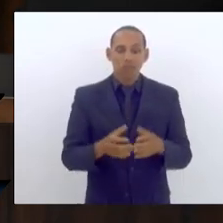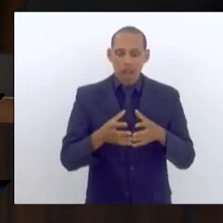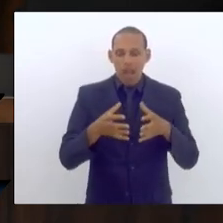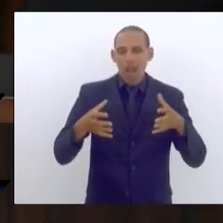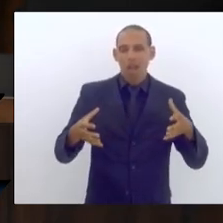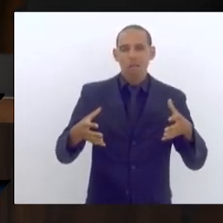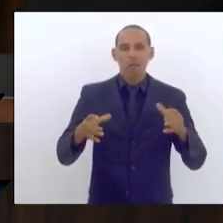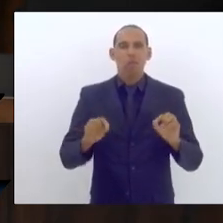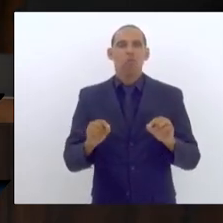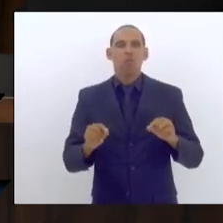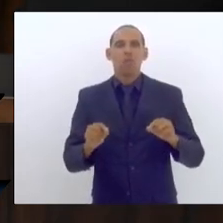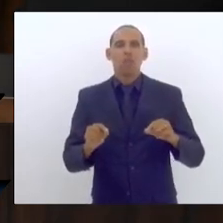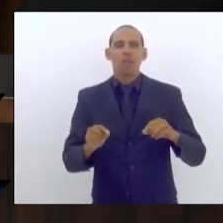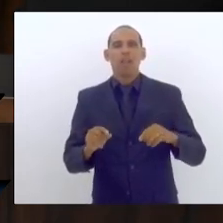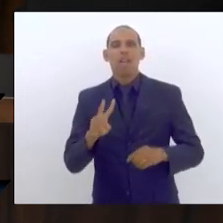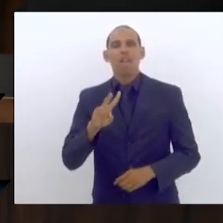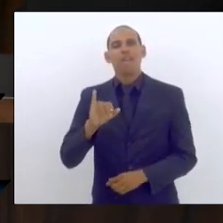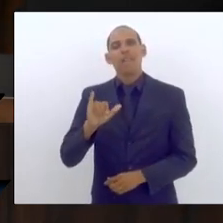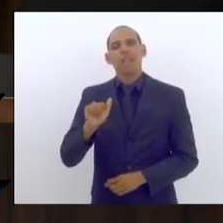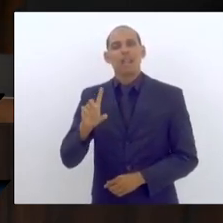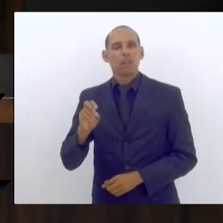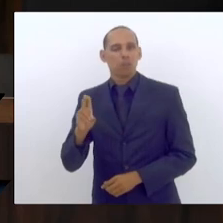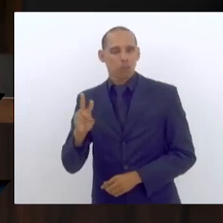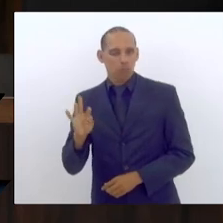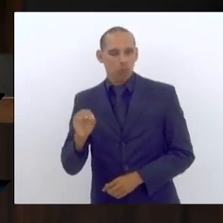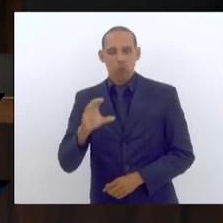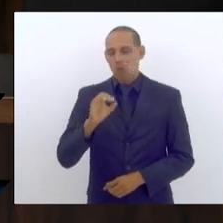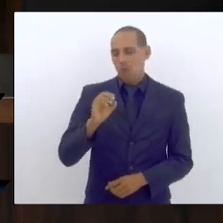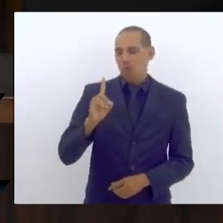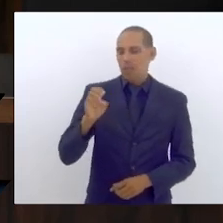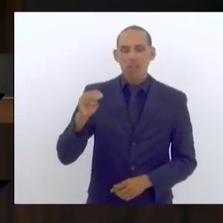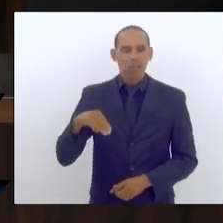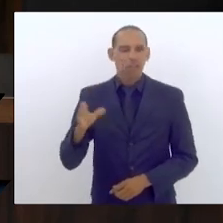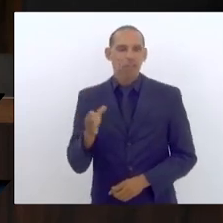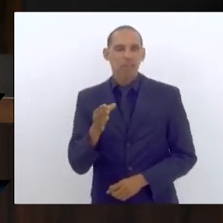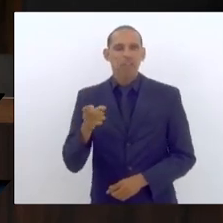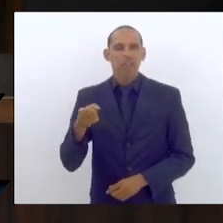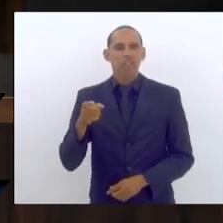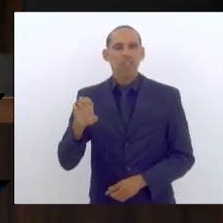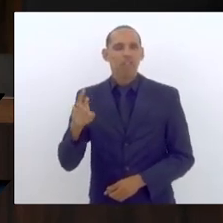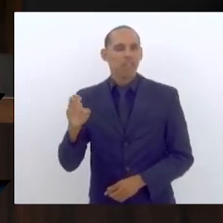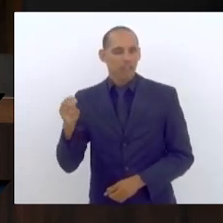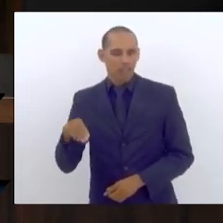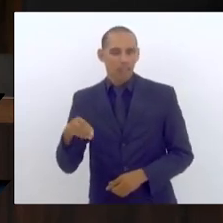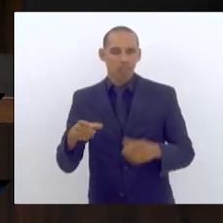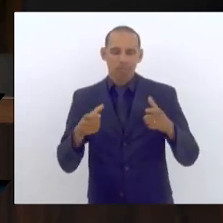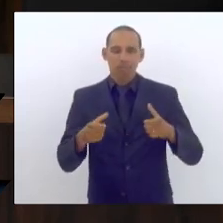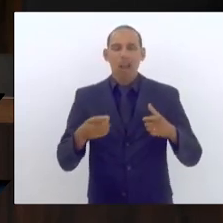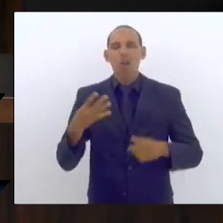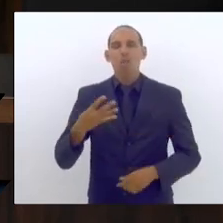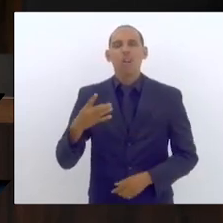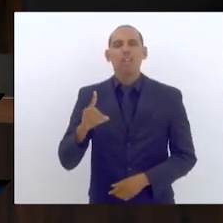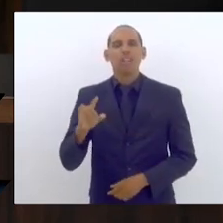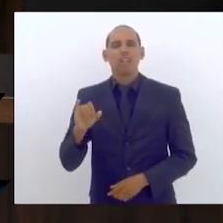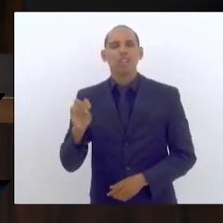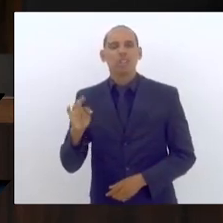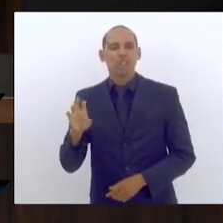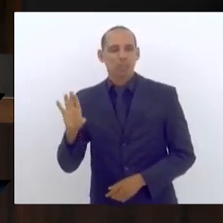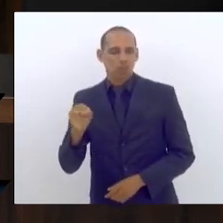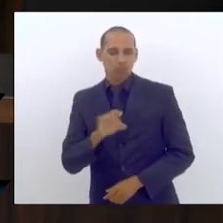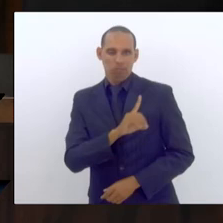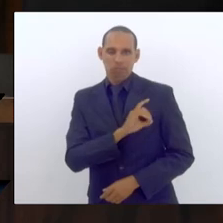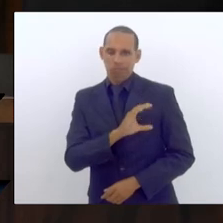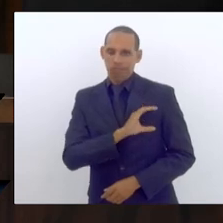ampliação do viaduto Codim, Xerém, no 4º Distrito do município de Duque de Caxias. Parecer da Comissão de